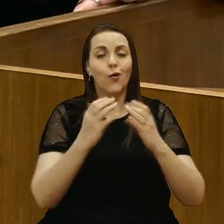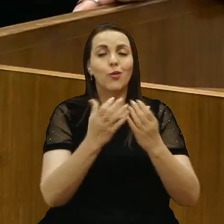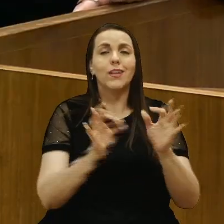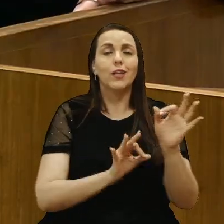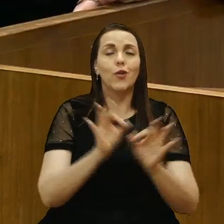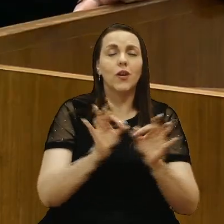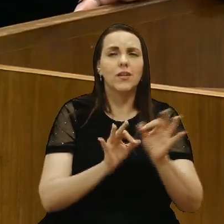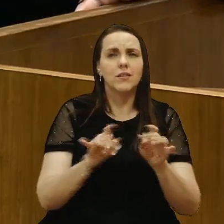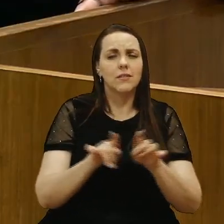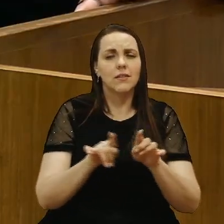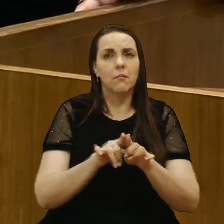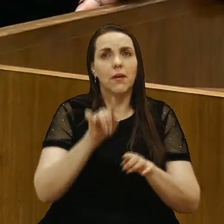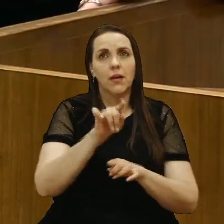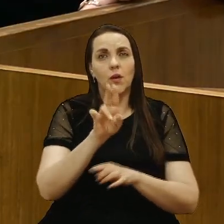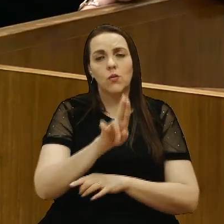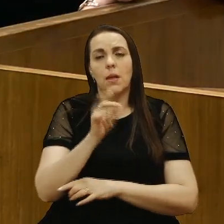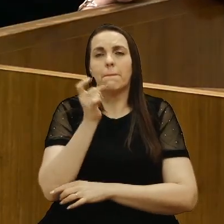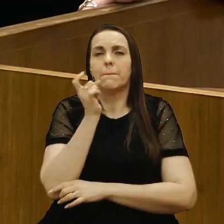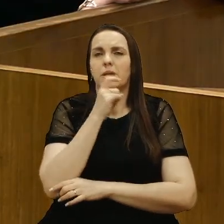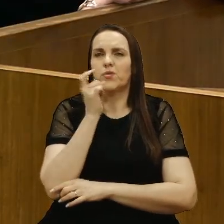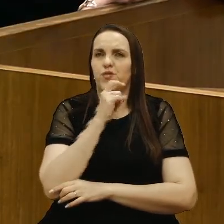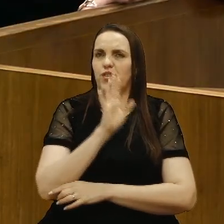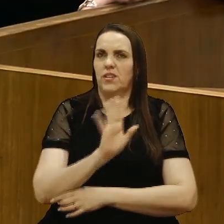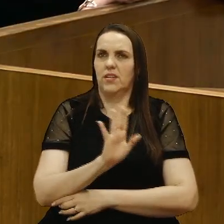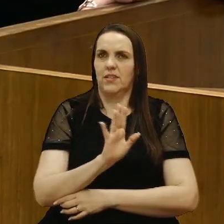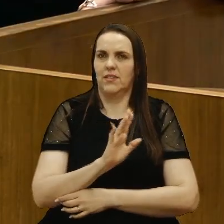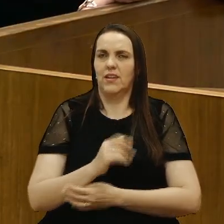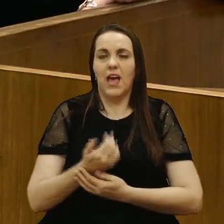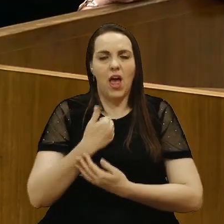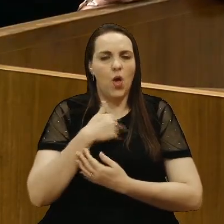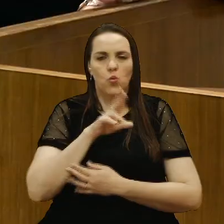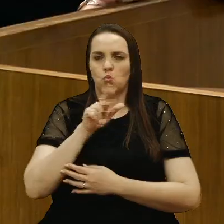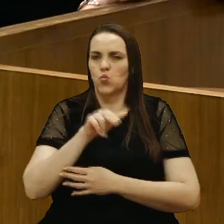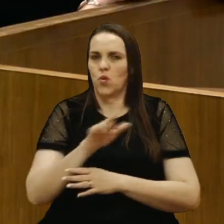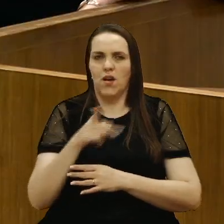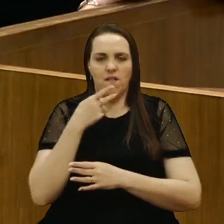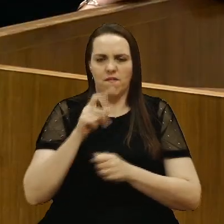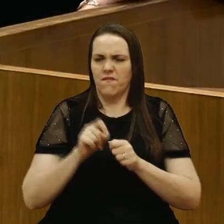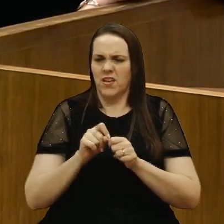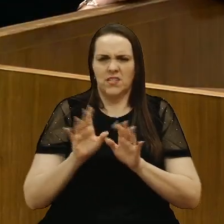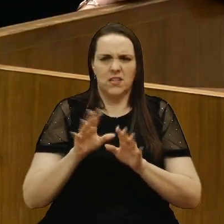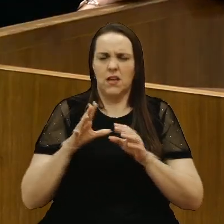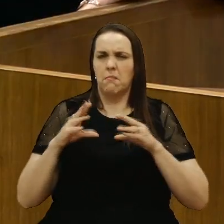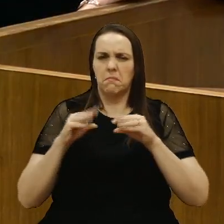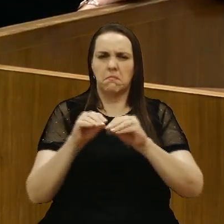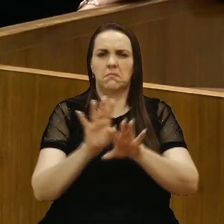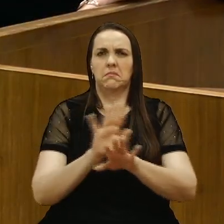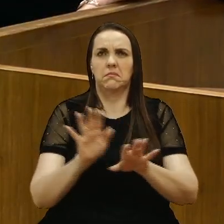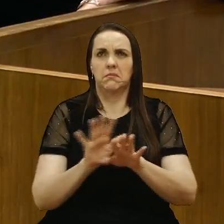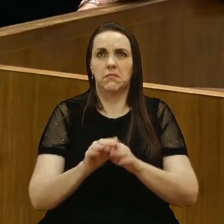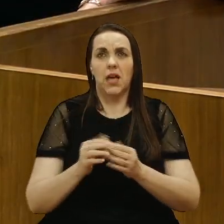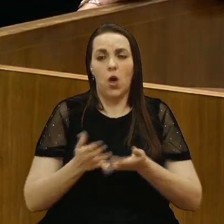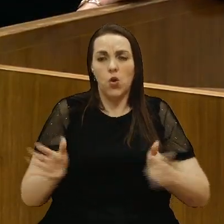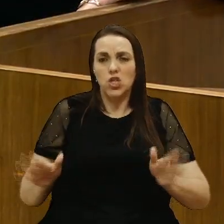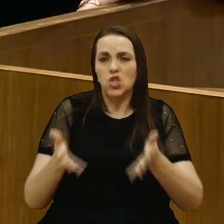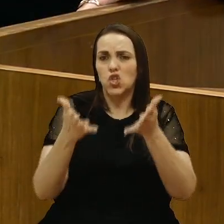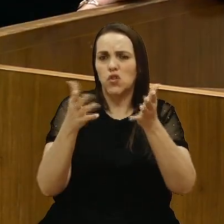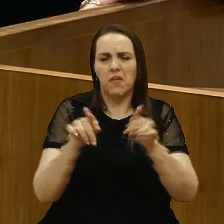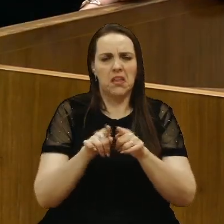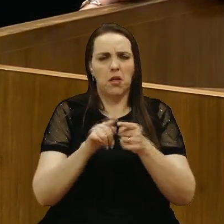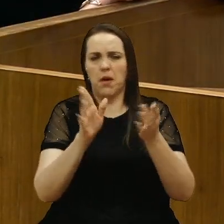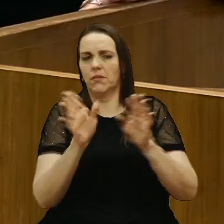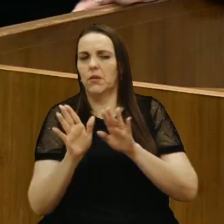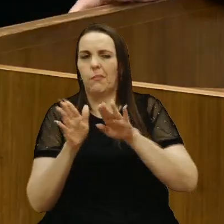organizando, usar de uma mentira, porque eu de forma alguma falei isso, não incentivei nem desincentivei, porque não é